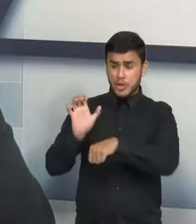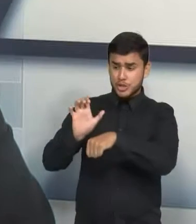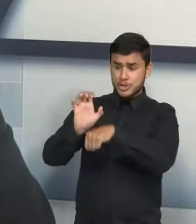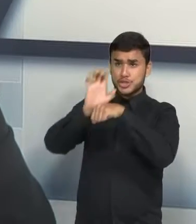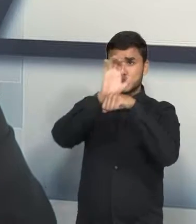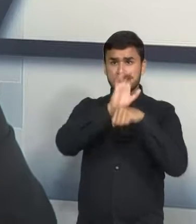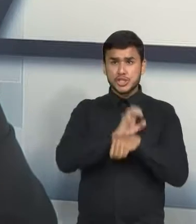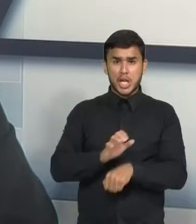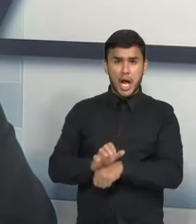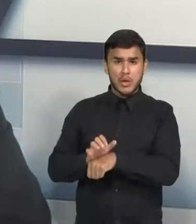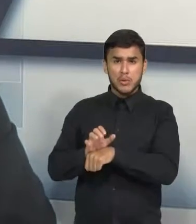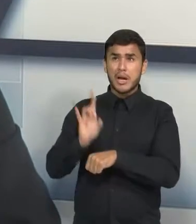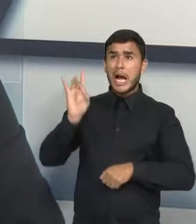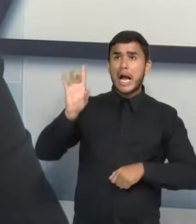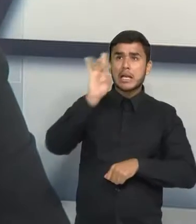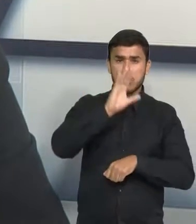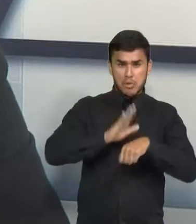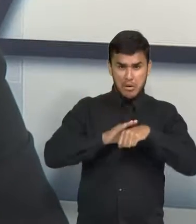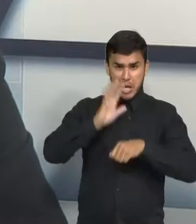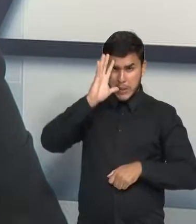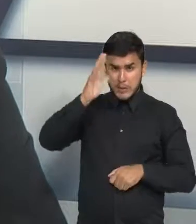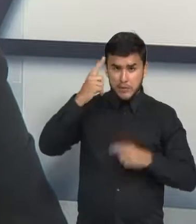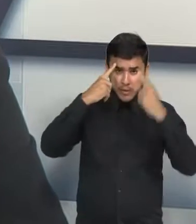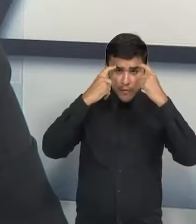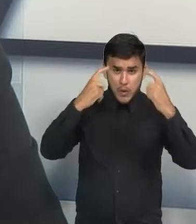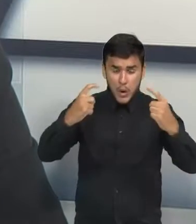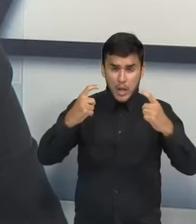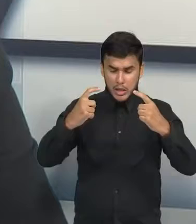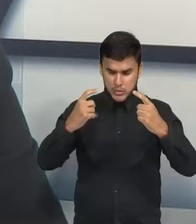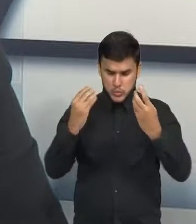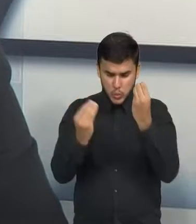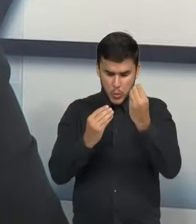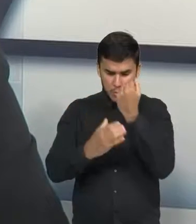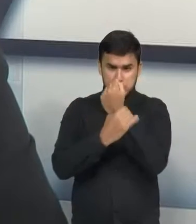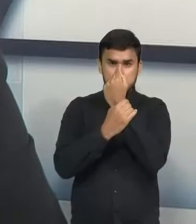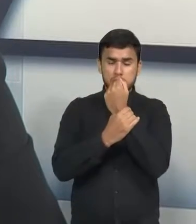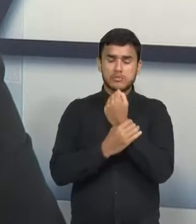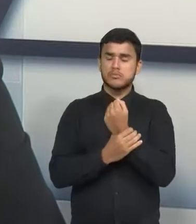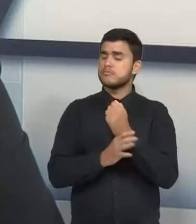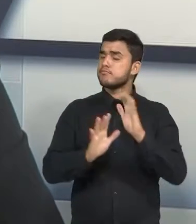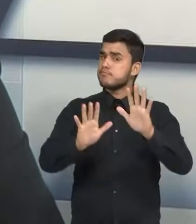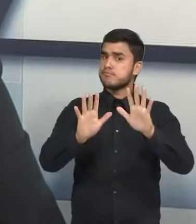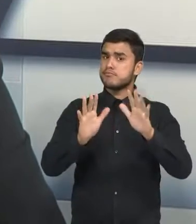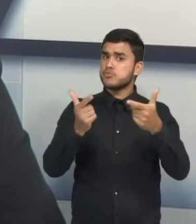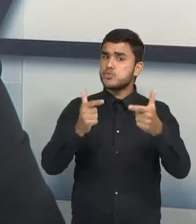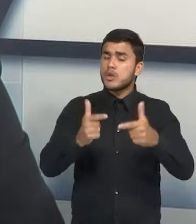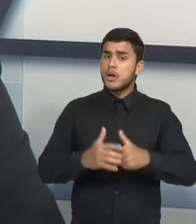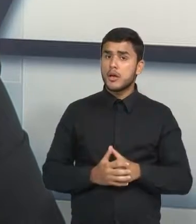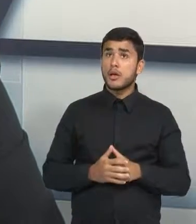ele foi claro aqui. Ó, repetir para você aqui a frase, onde ele diz aqui, ó.